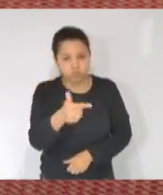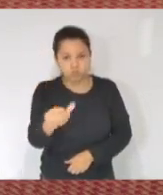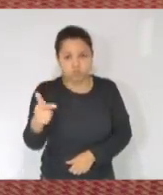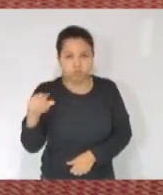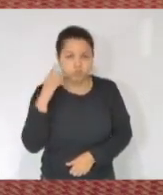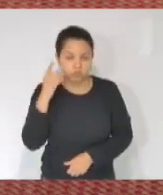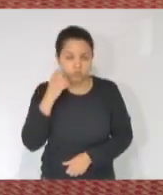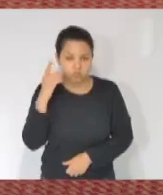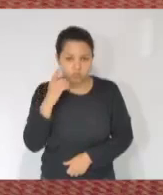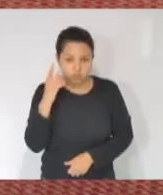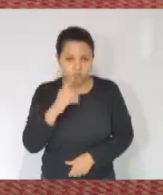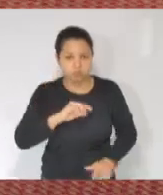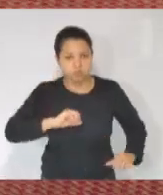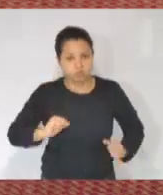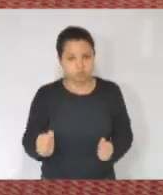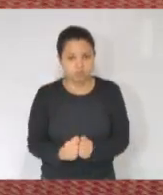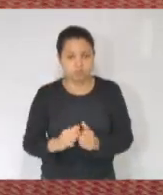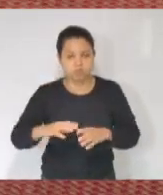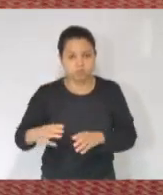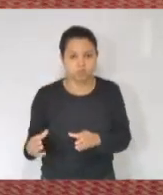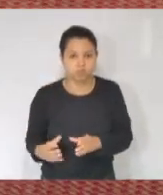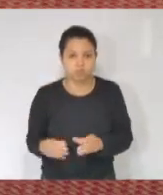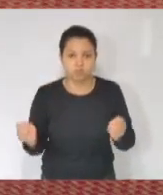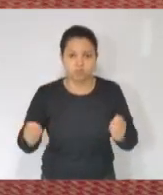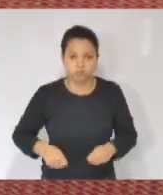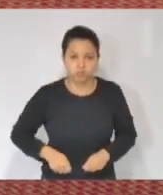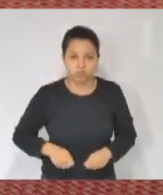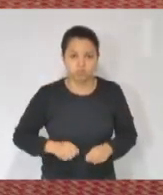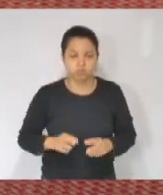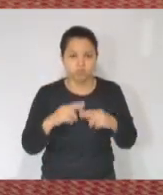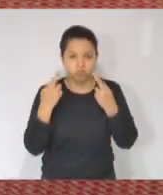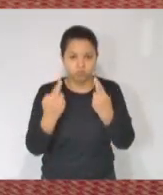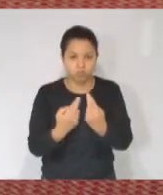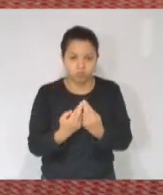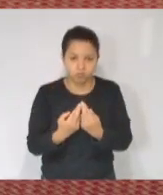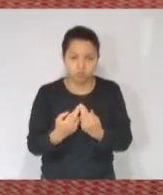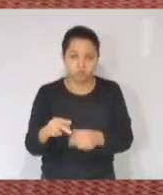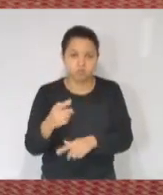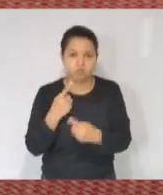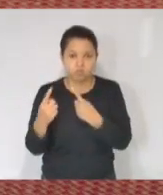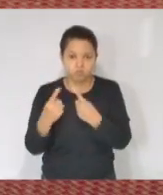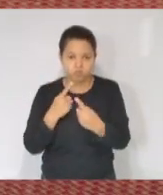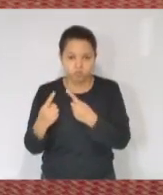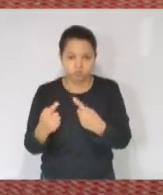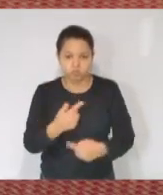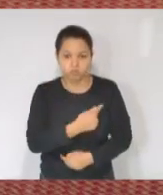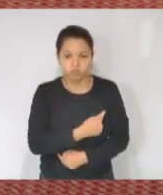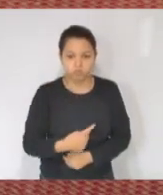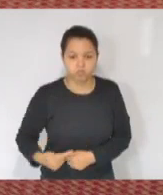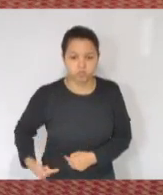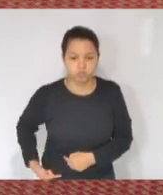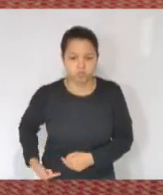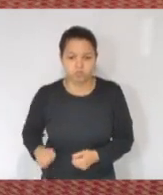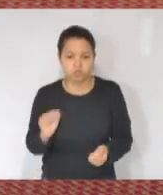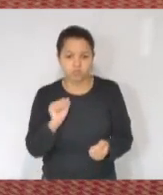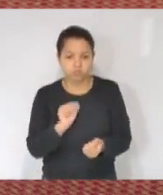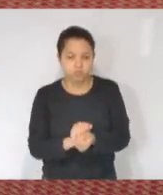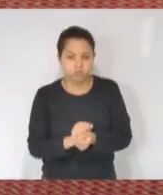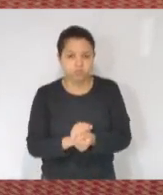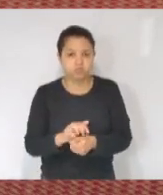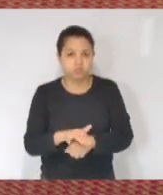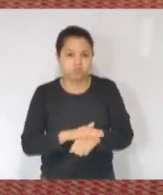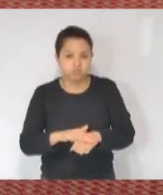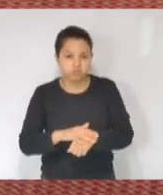que a gente possa se reunir com o governador para juntos podermos tratarmos desse assunto. E